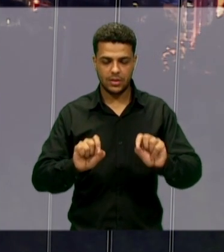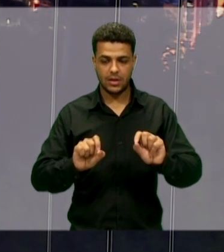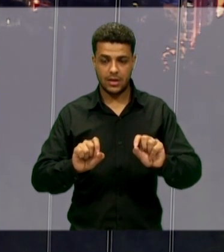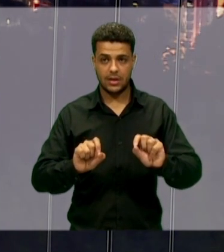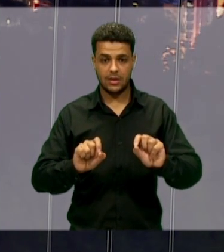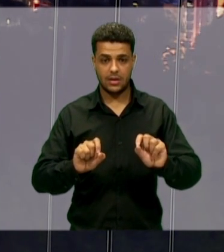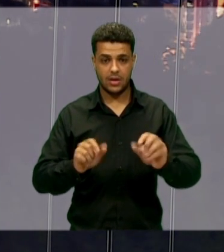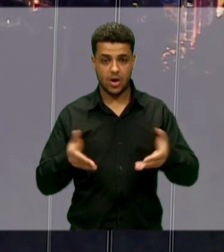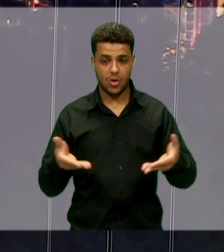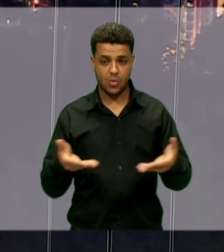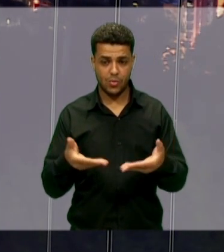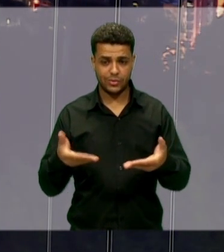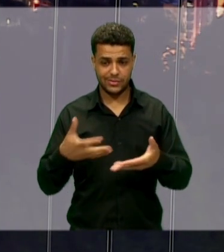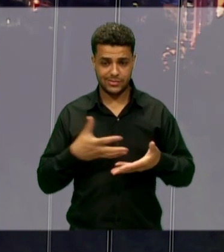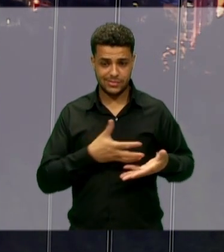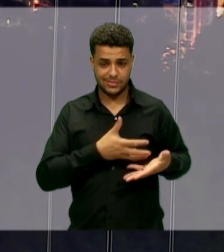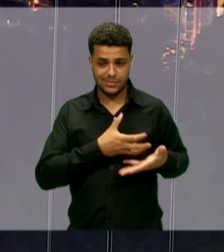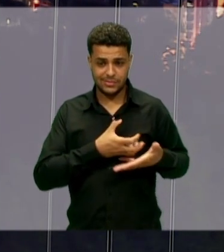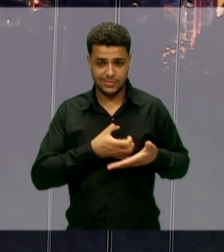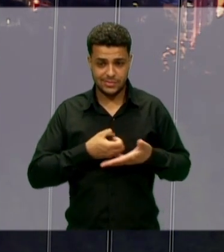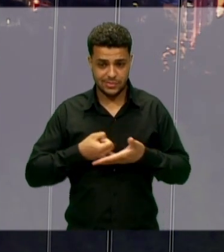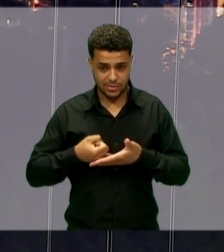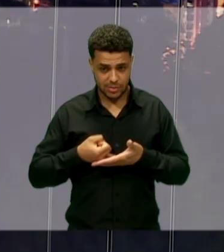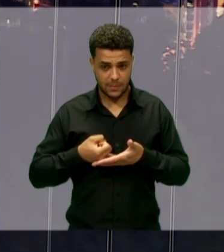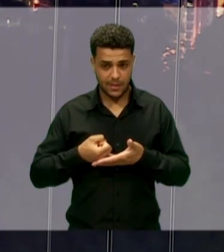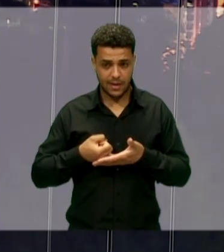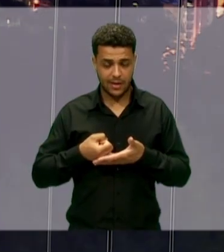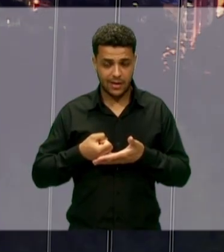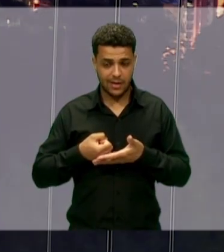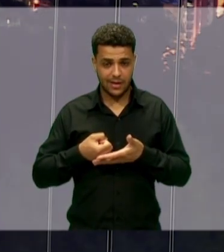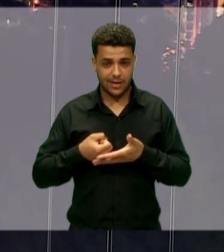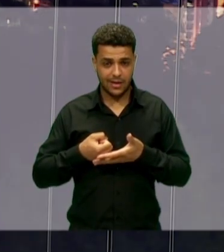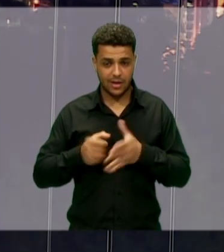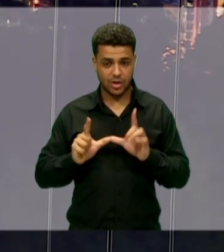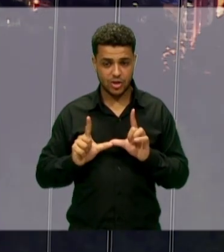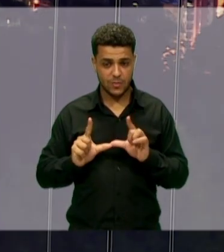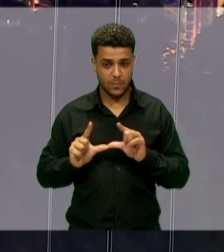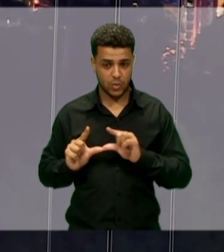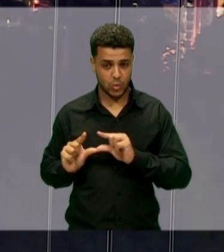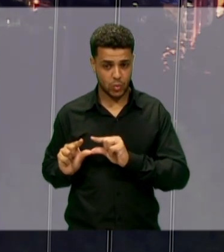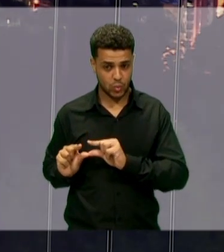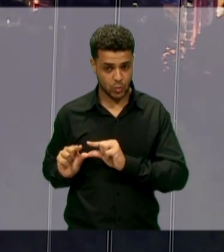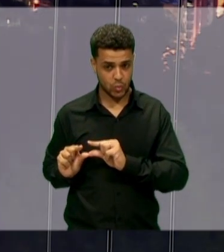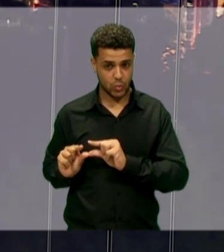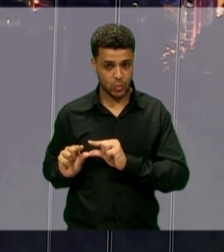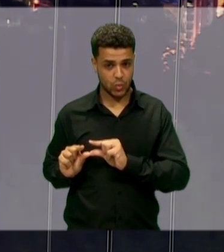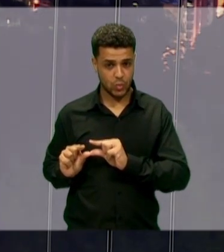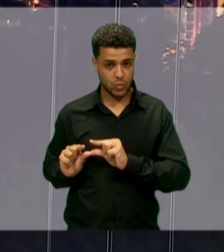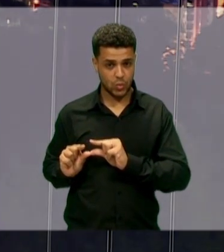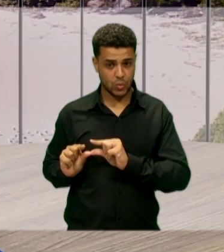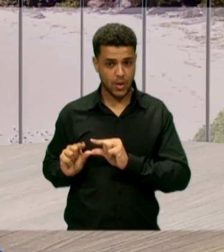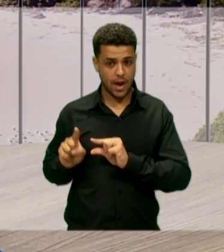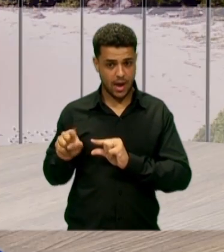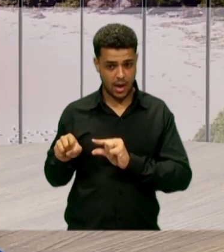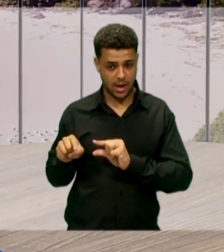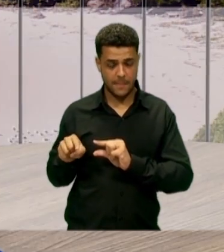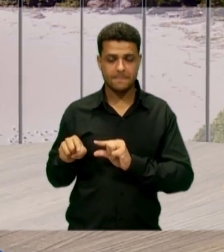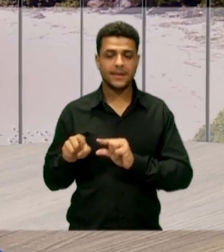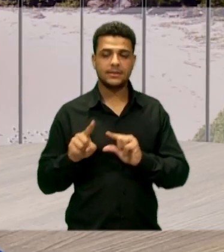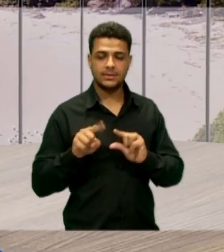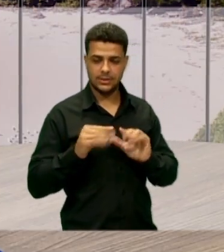da remoção da mama, ela está cada vez com menor incidência.